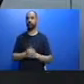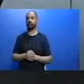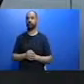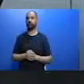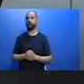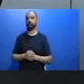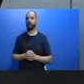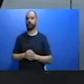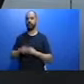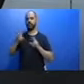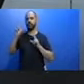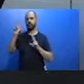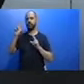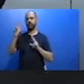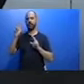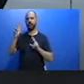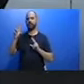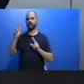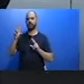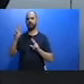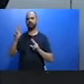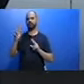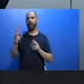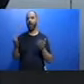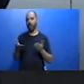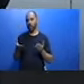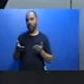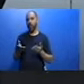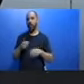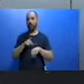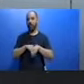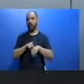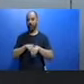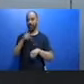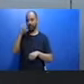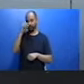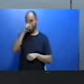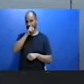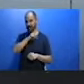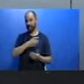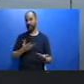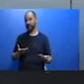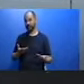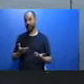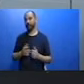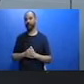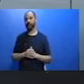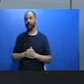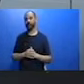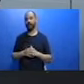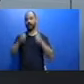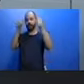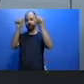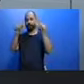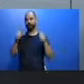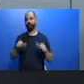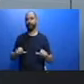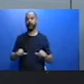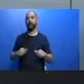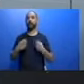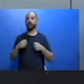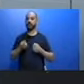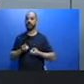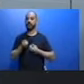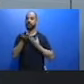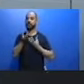cartazes de esperança por tudo isso que nós estamos passando nós estamos falando de cartazes de